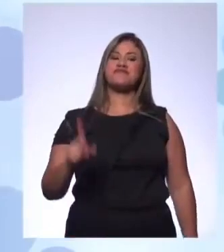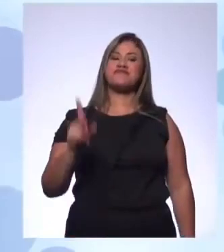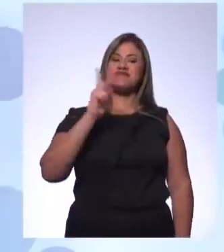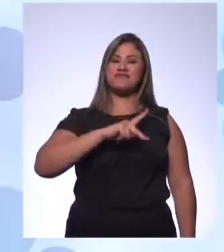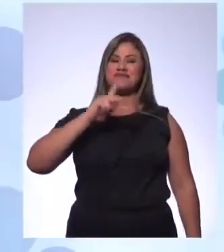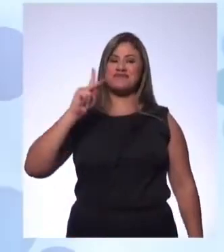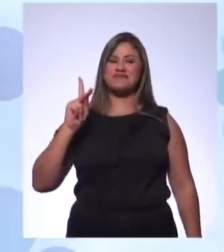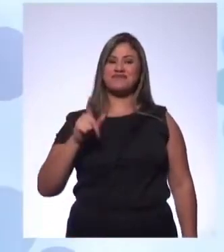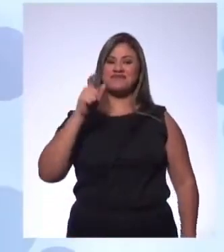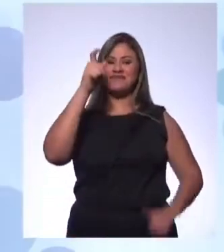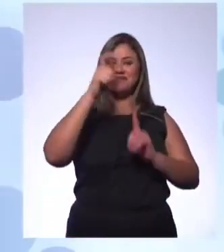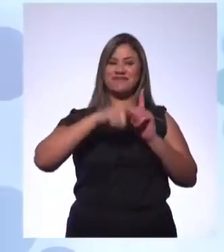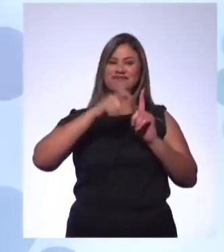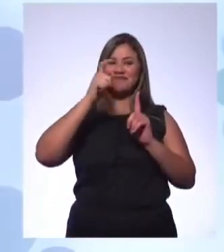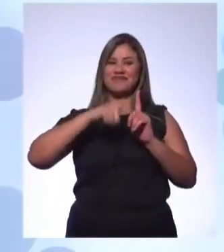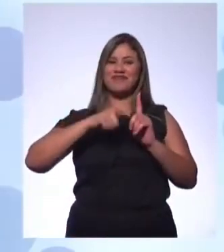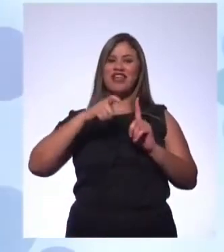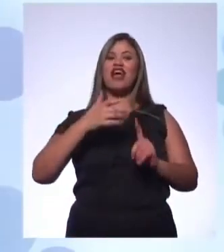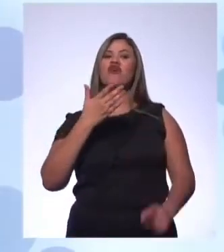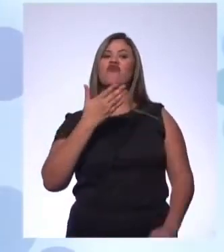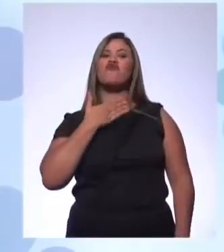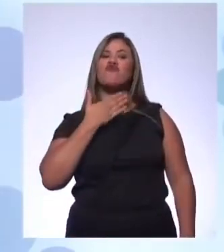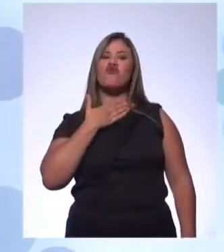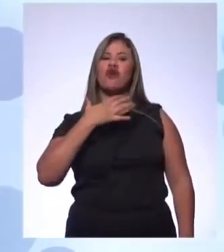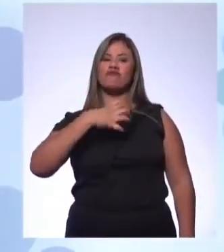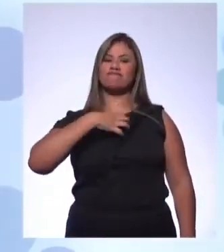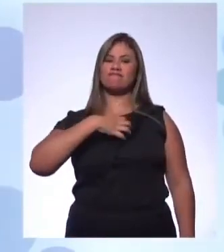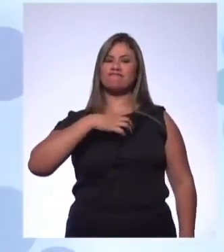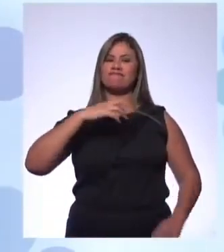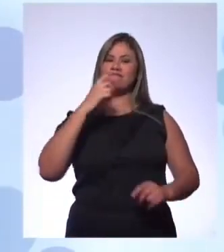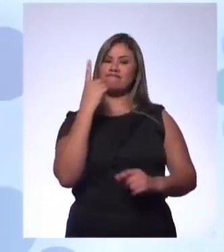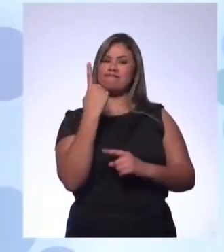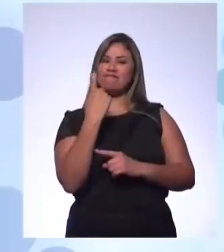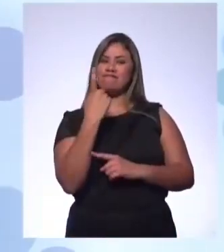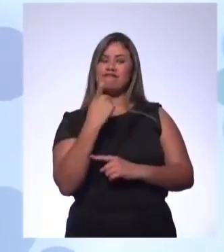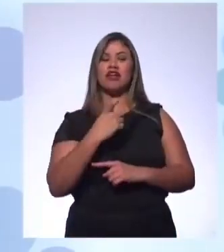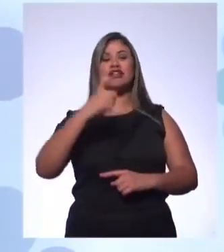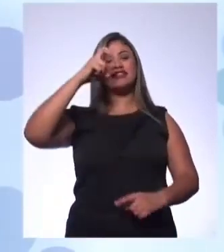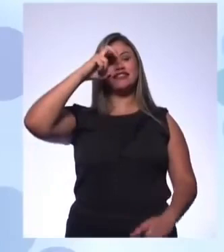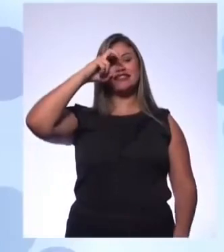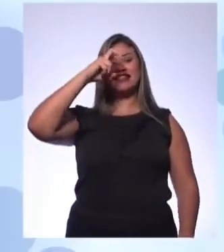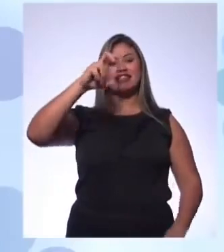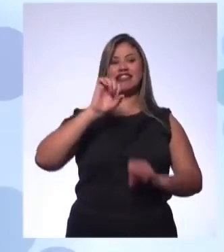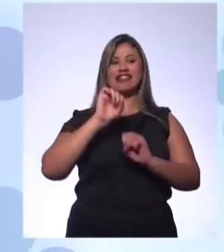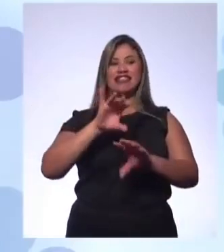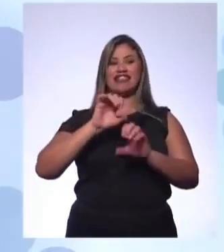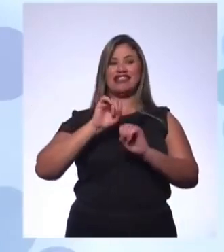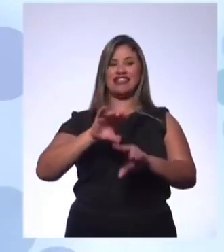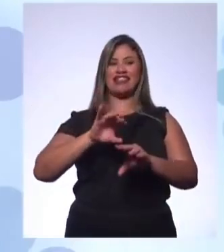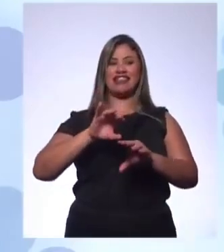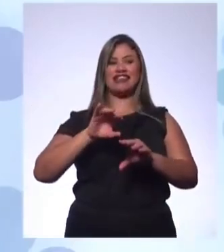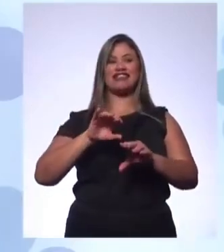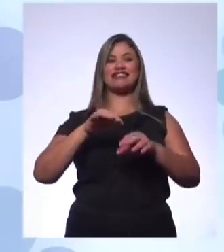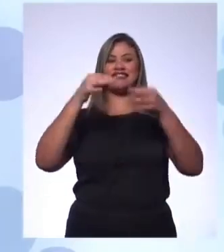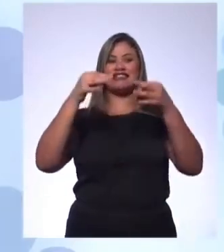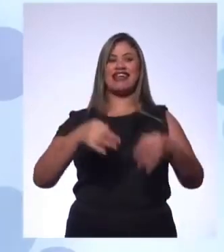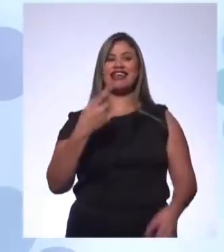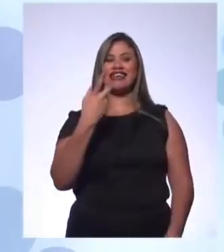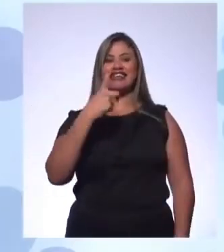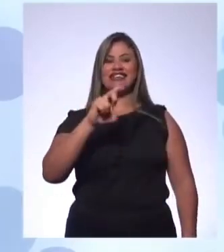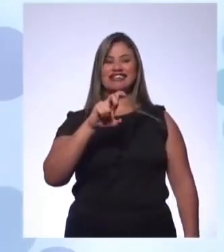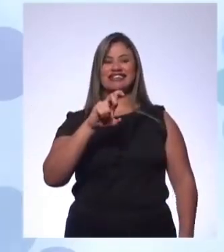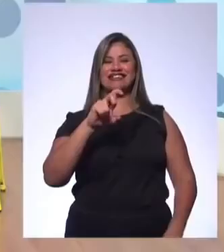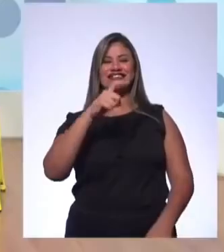Professor, tem um sotaque muito peculiar, pessoa extremamente inteligente, ensina na área de exatas. 15